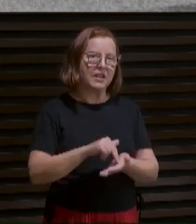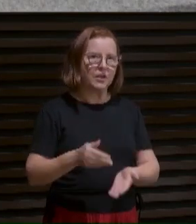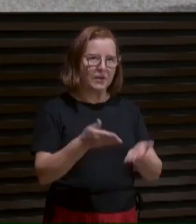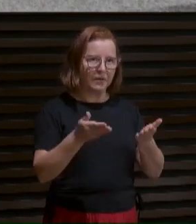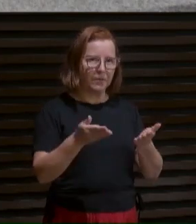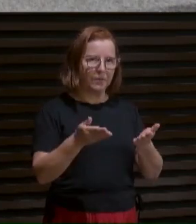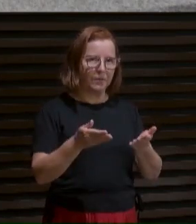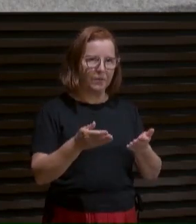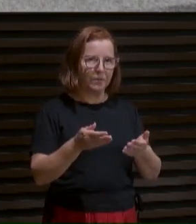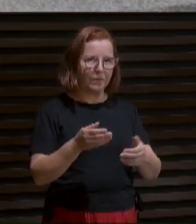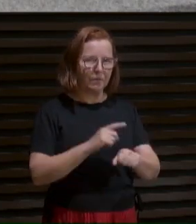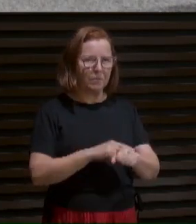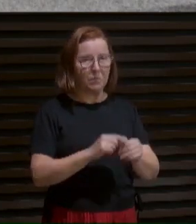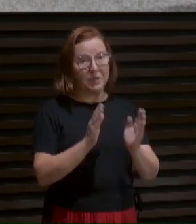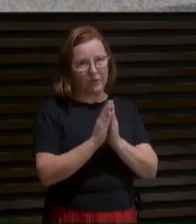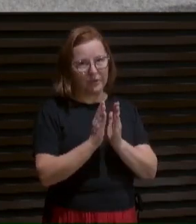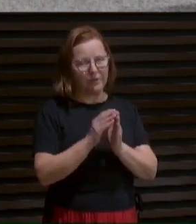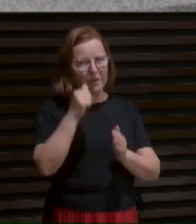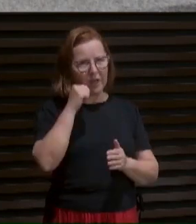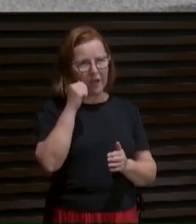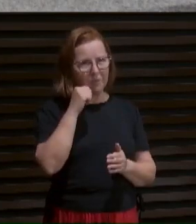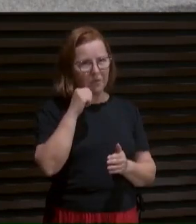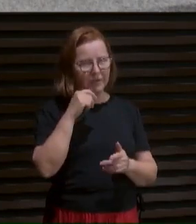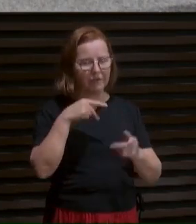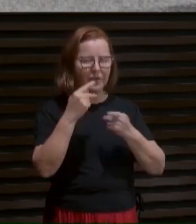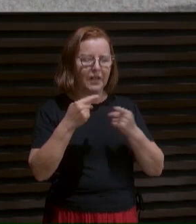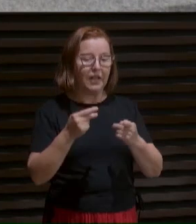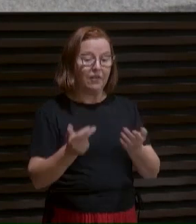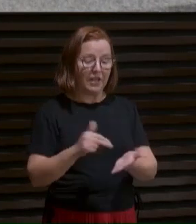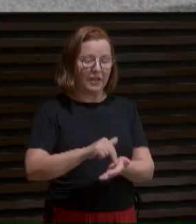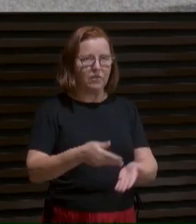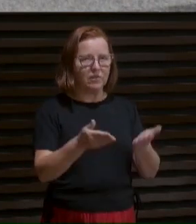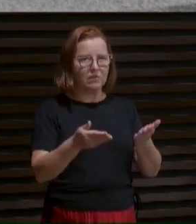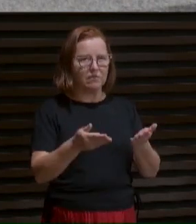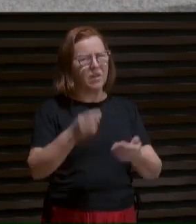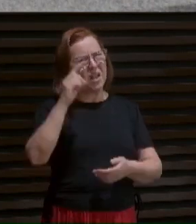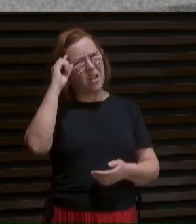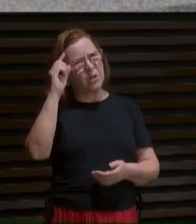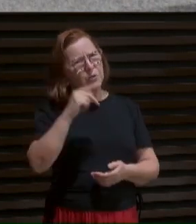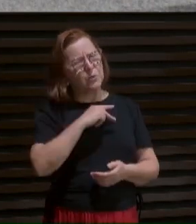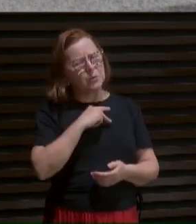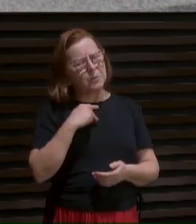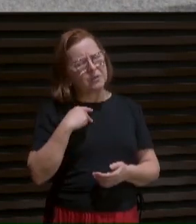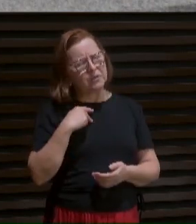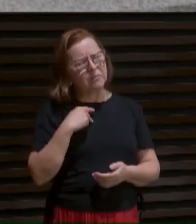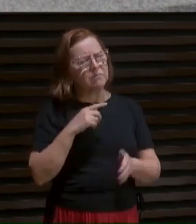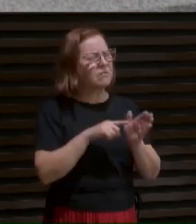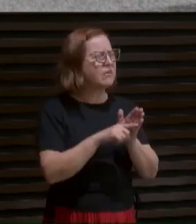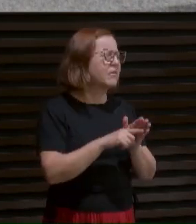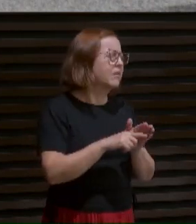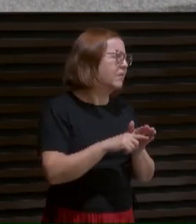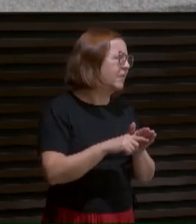Na hora da oração, ela enfiava a ressurreição. E um dia o pastor disse: minha filha, onde está a